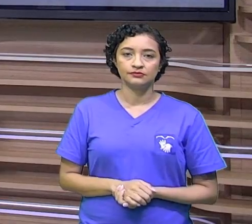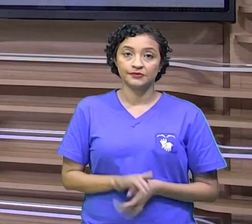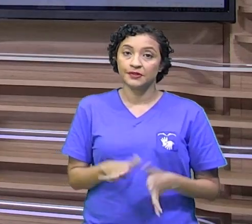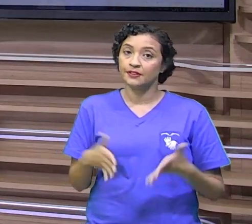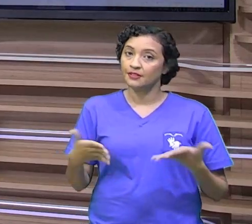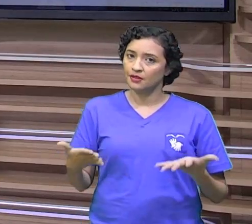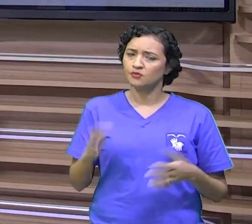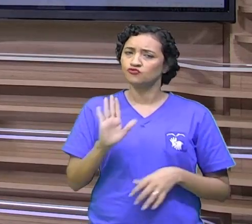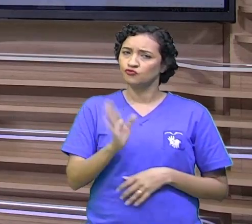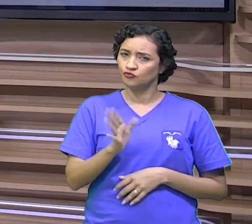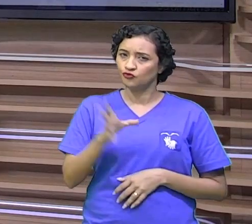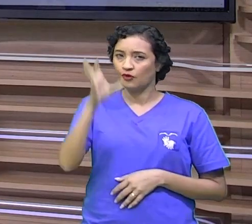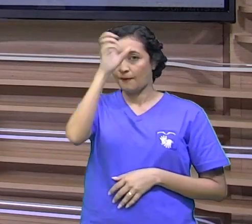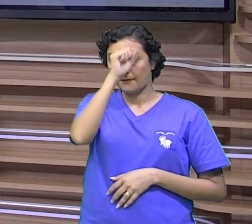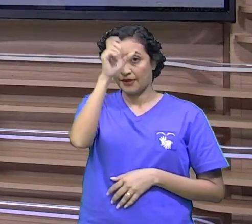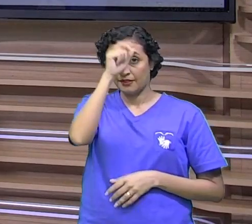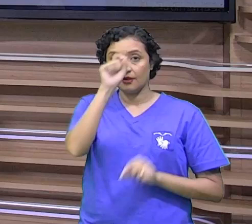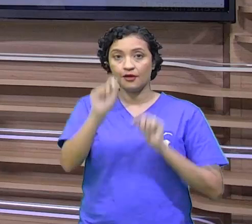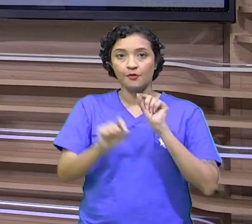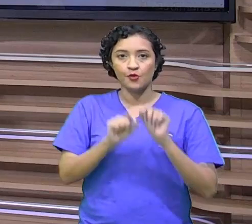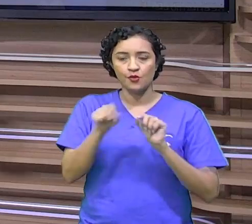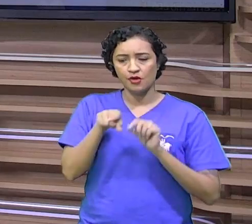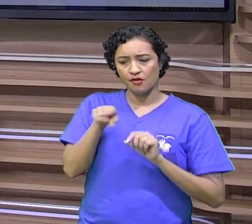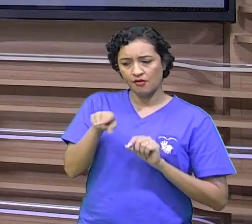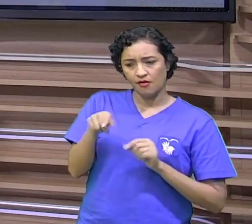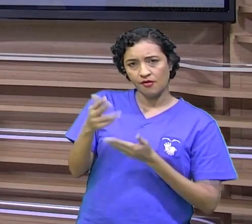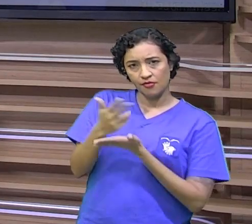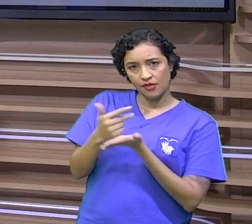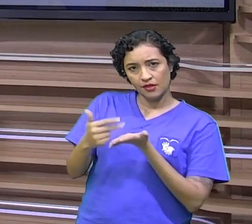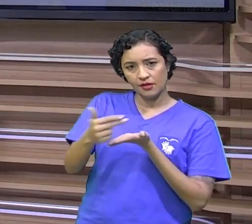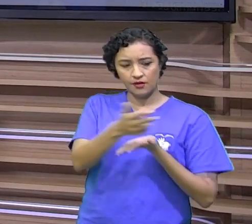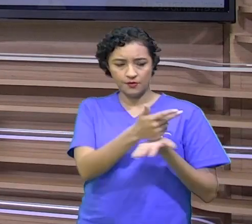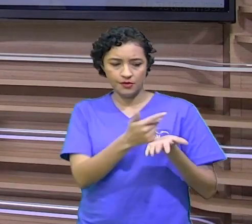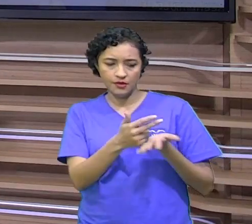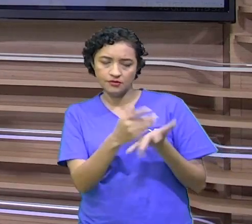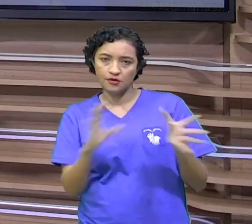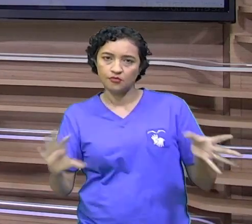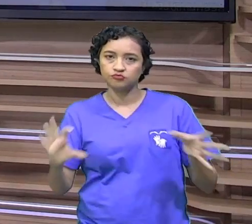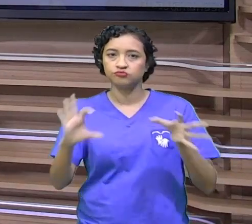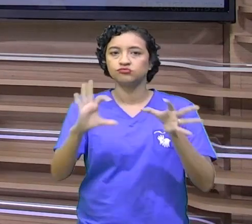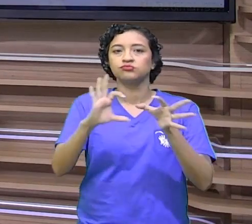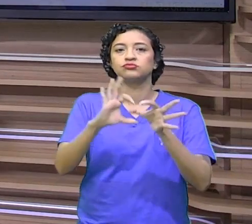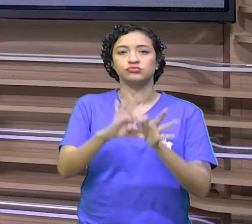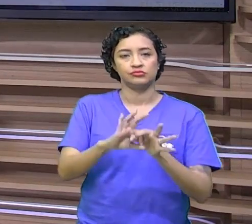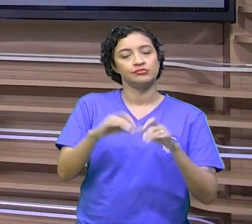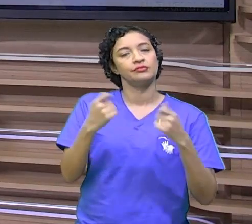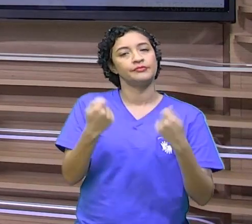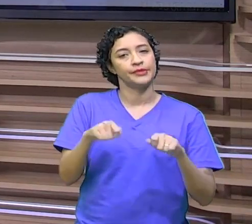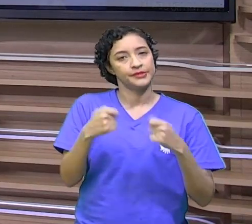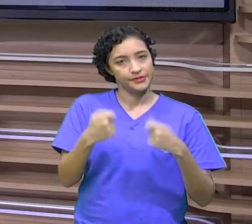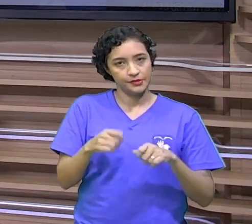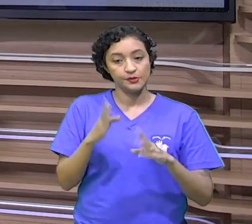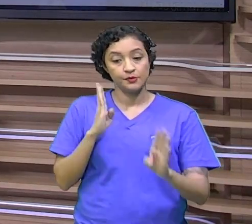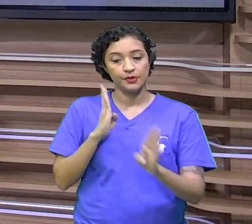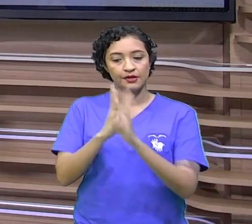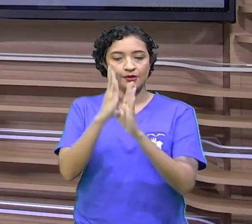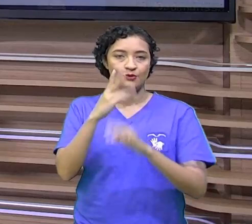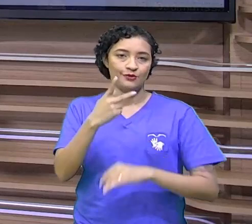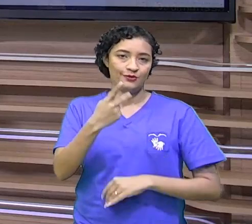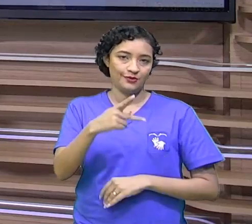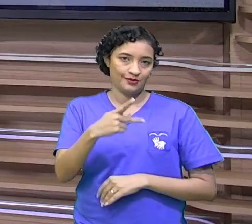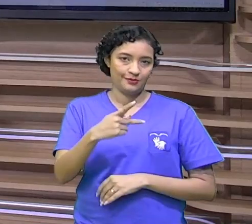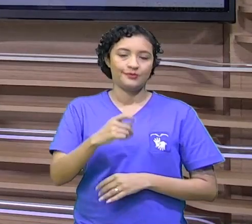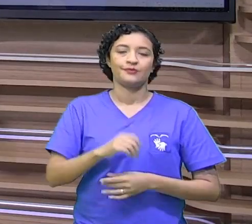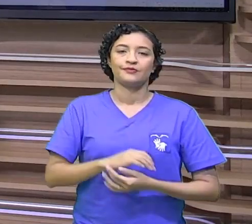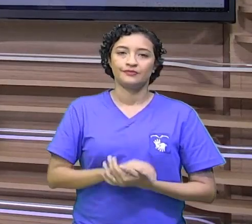Bom, então nós vimos aí que no caso do trapézio, para eu achar o perímetro, eu tive que fazer o quê? Composição das figuras para